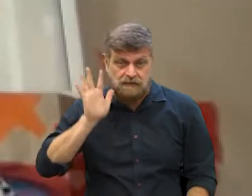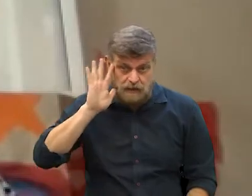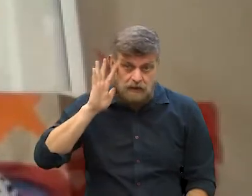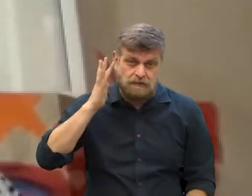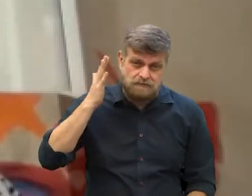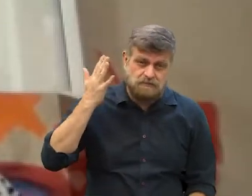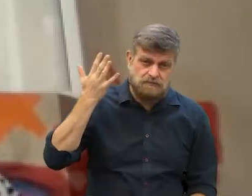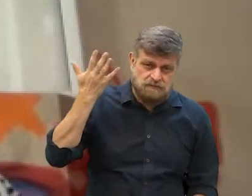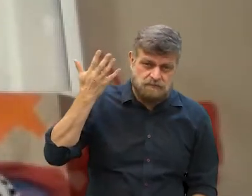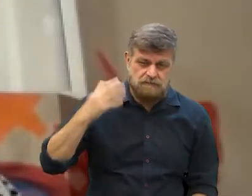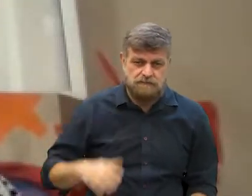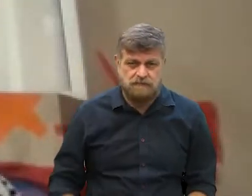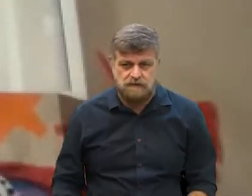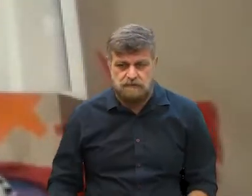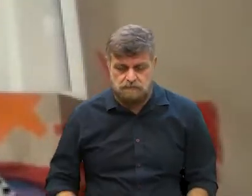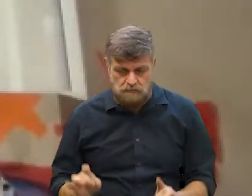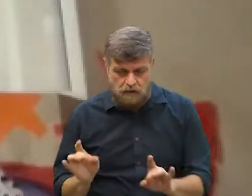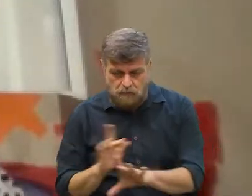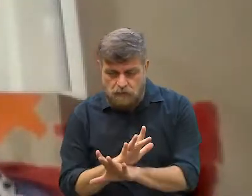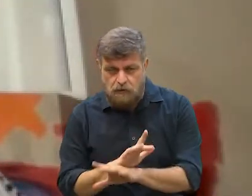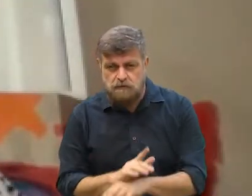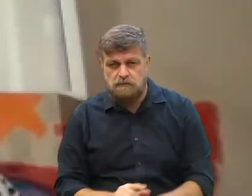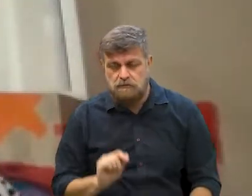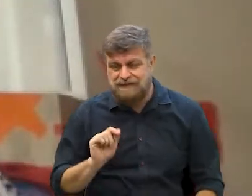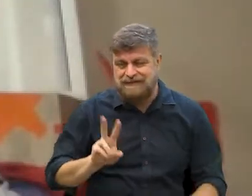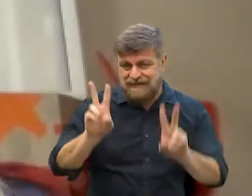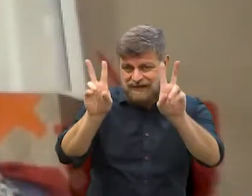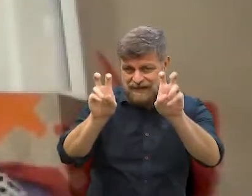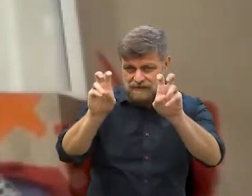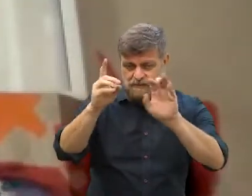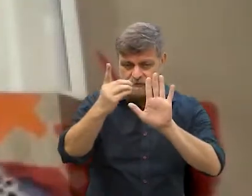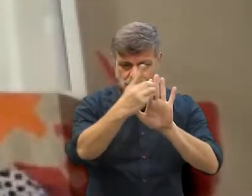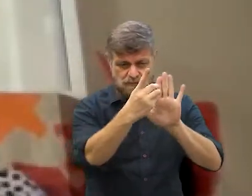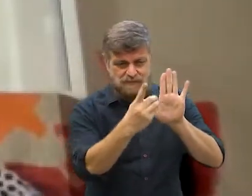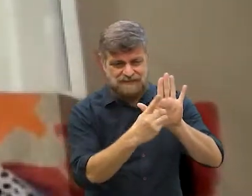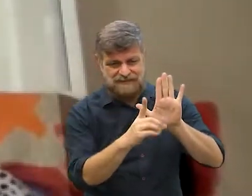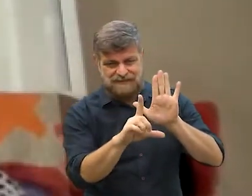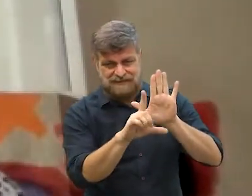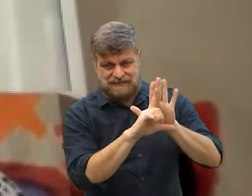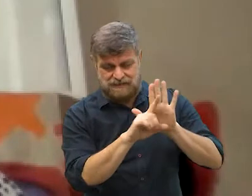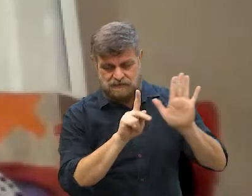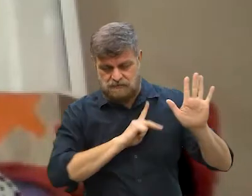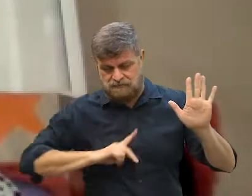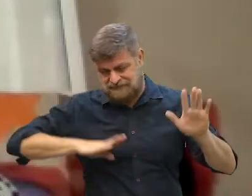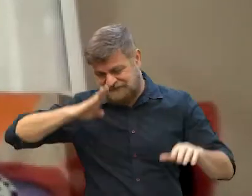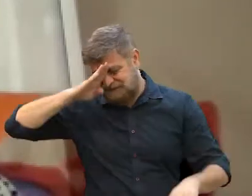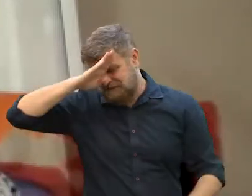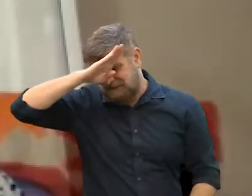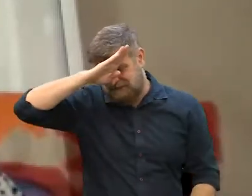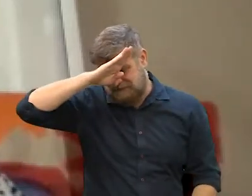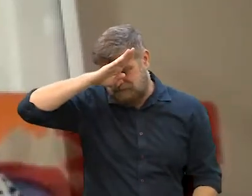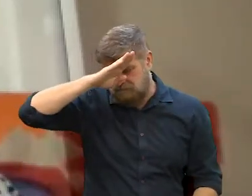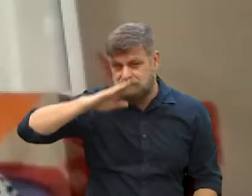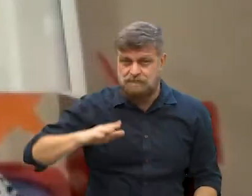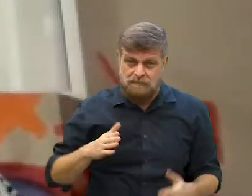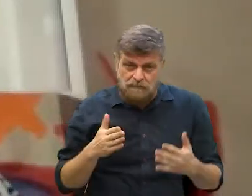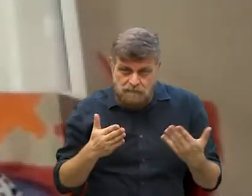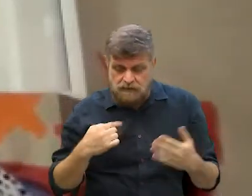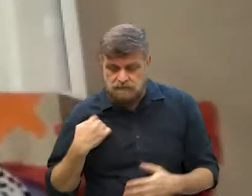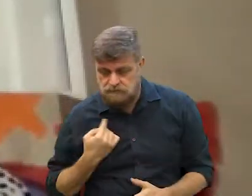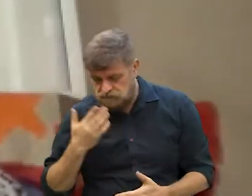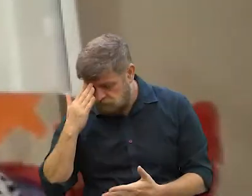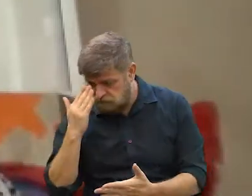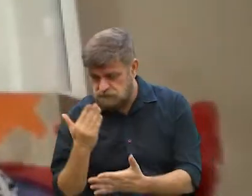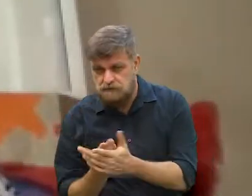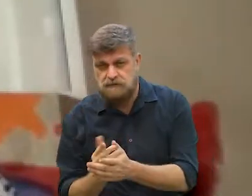resolvermos definitivamente já essa questão do Decreto do presidente bolsonaro quais a gente